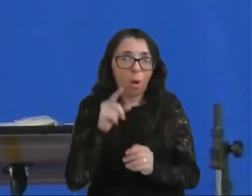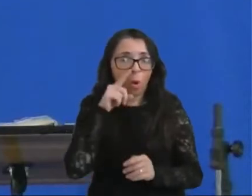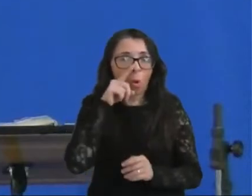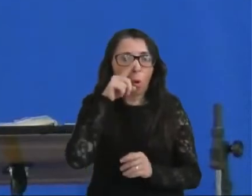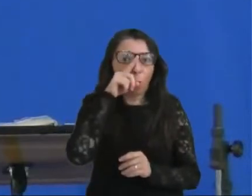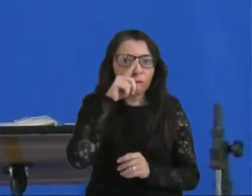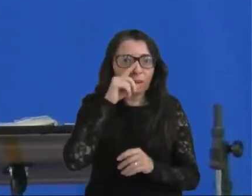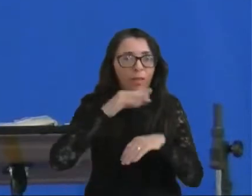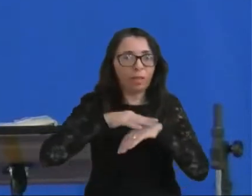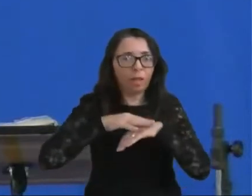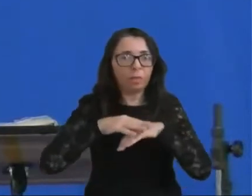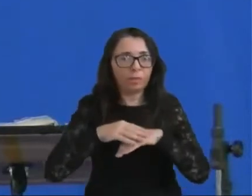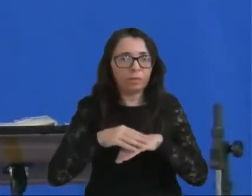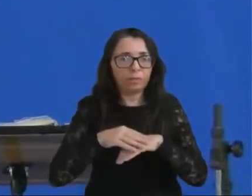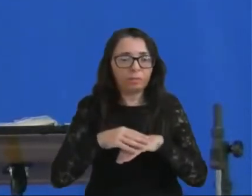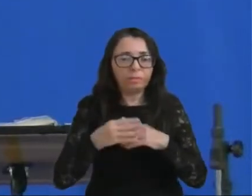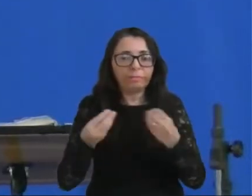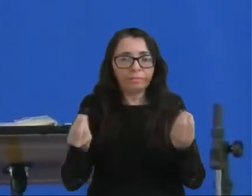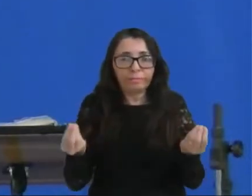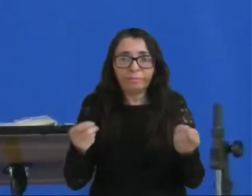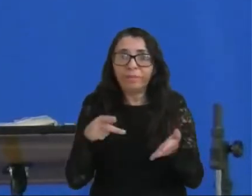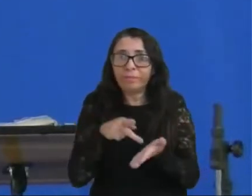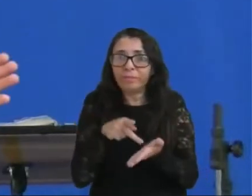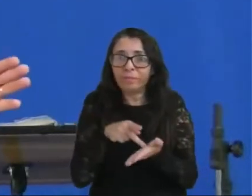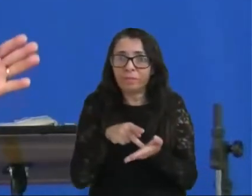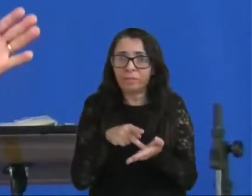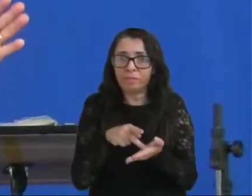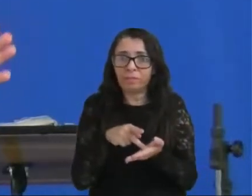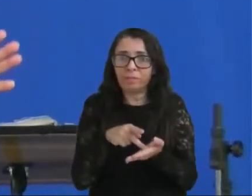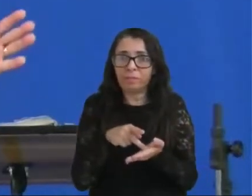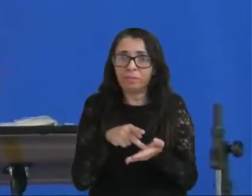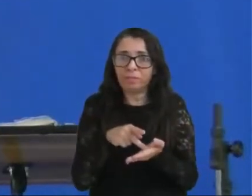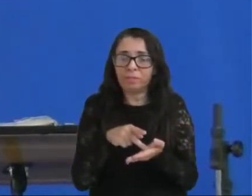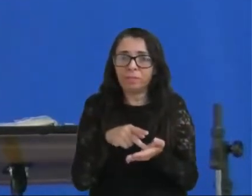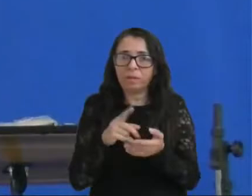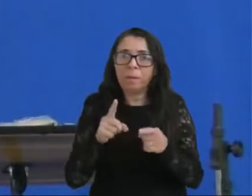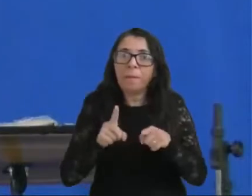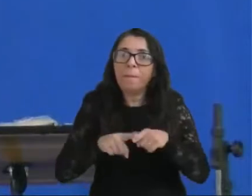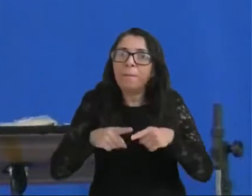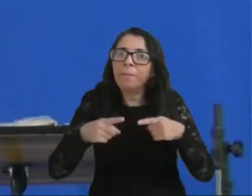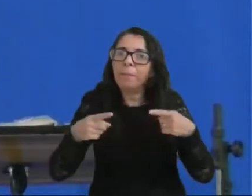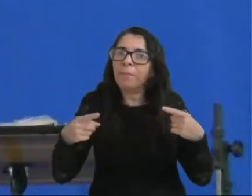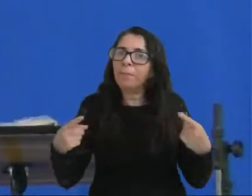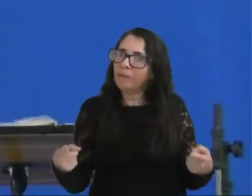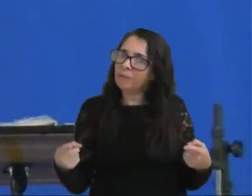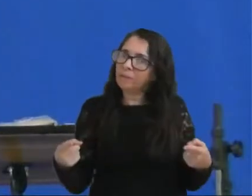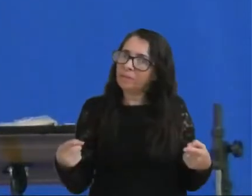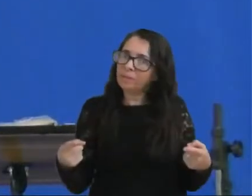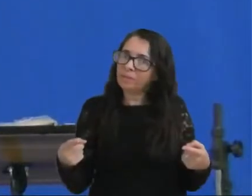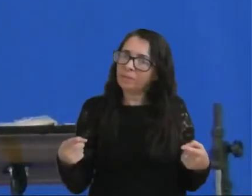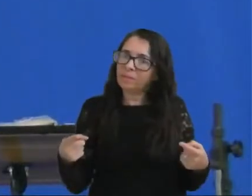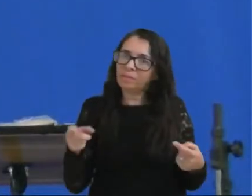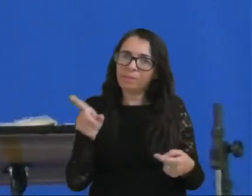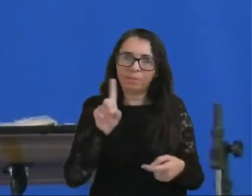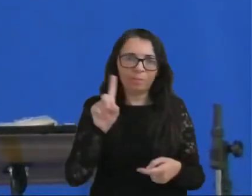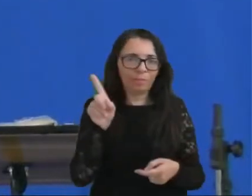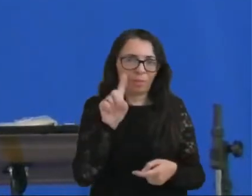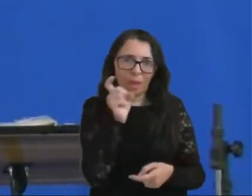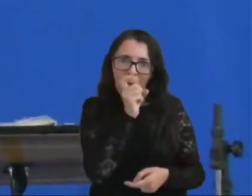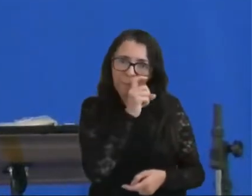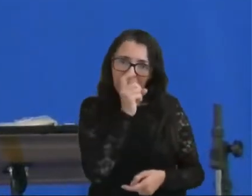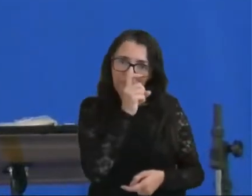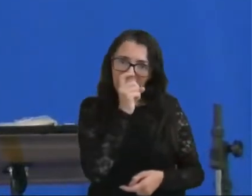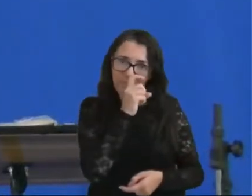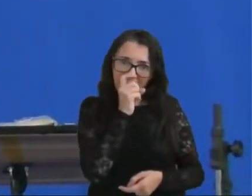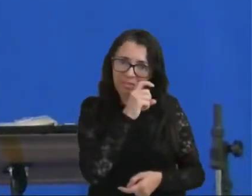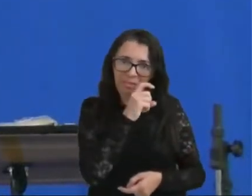se acostumaram a estar longe da igreja. Ah, pastor, é por causa da pandemia. Meu irmão, tudo bem, eu concordo. Mas